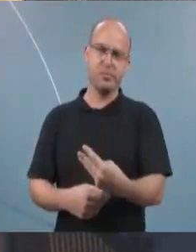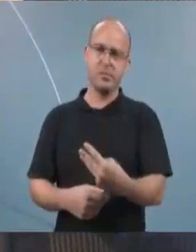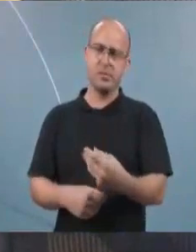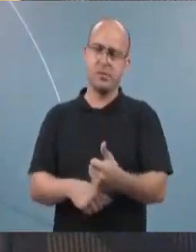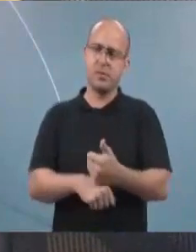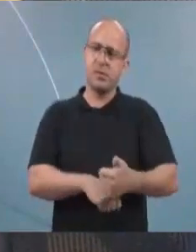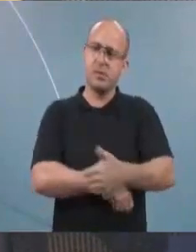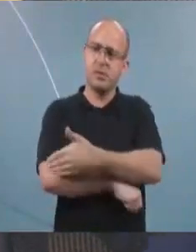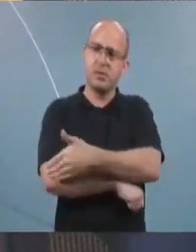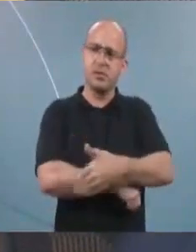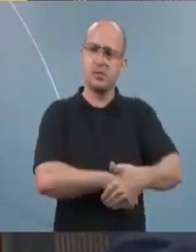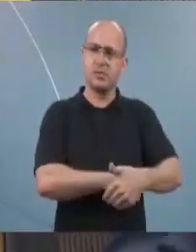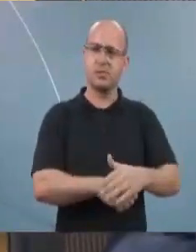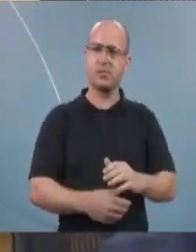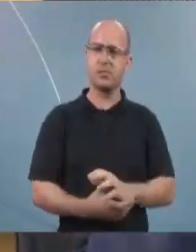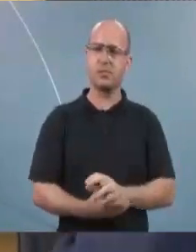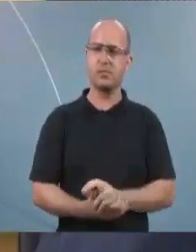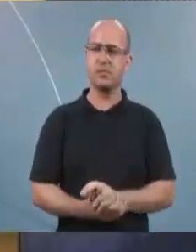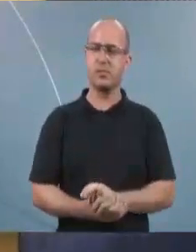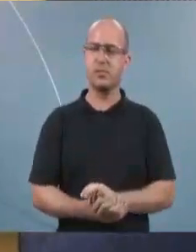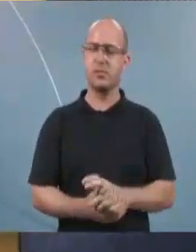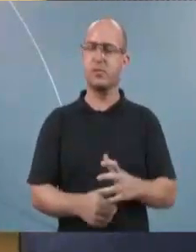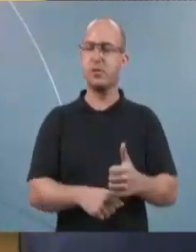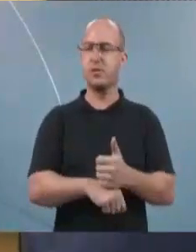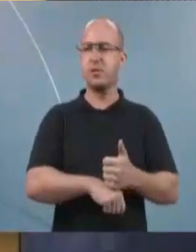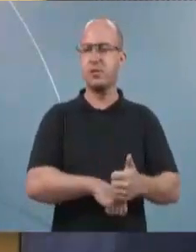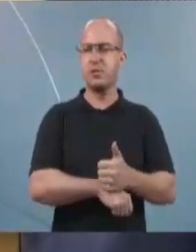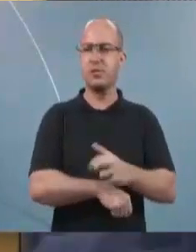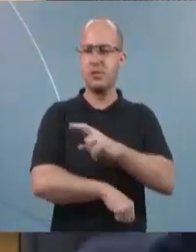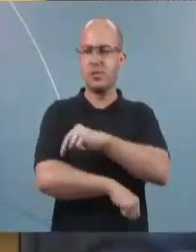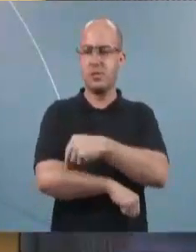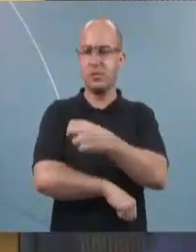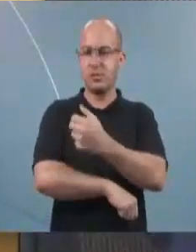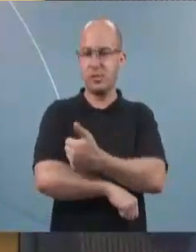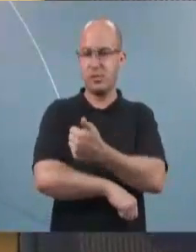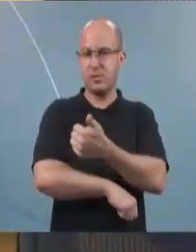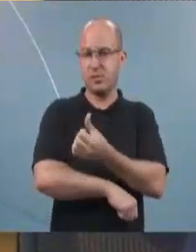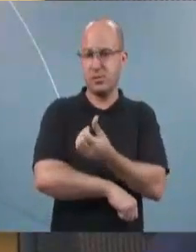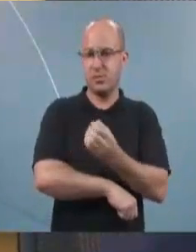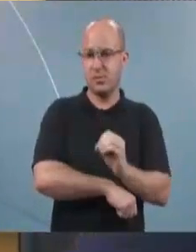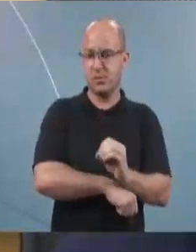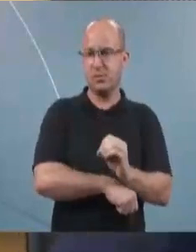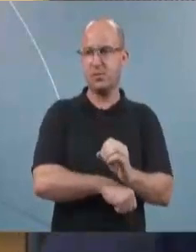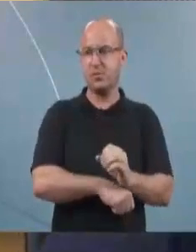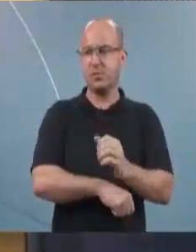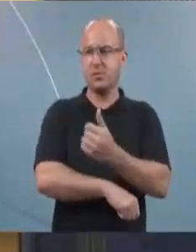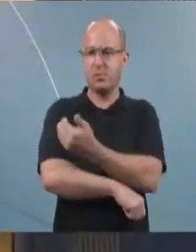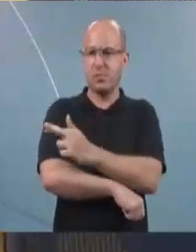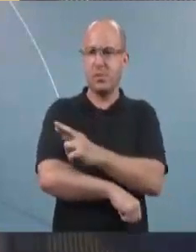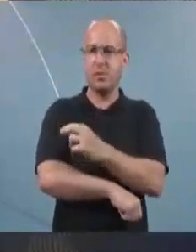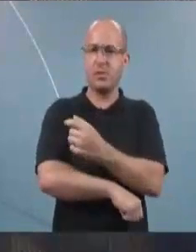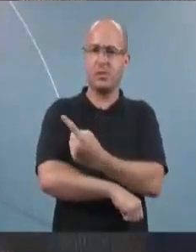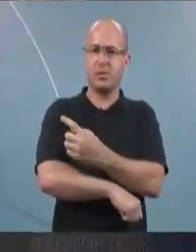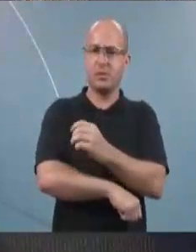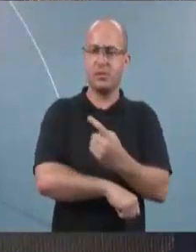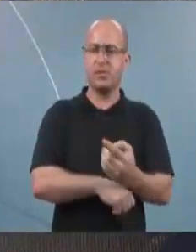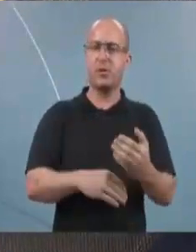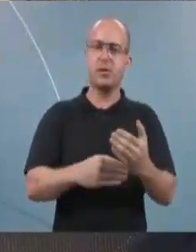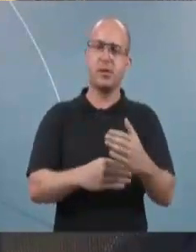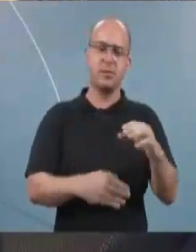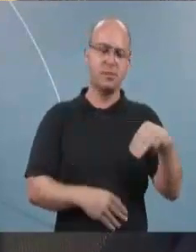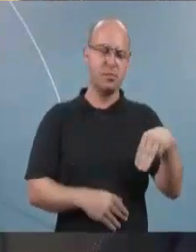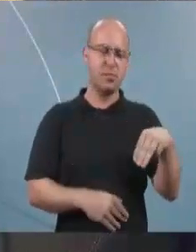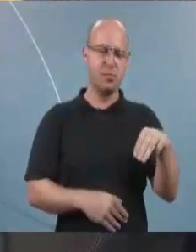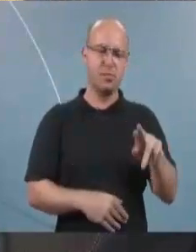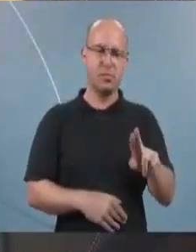recuperação de estrada como a recuperação da RN 160 da BR101 am muriu